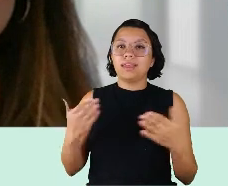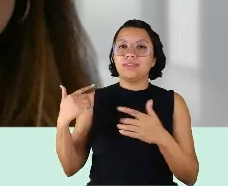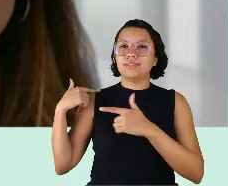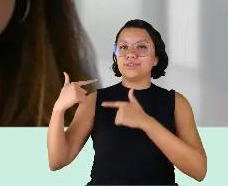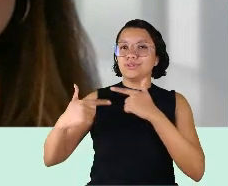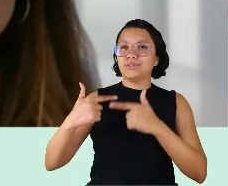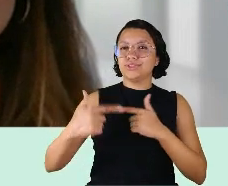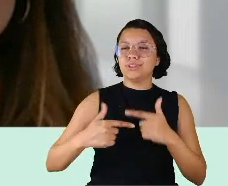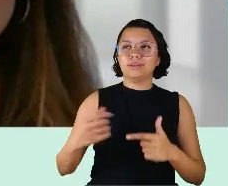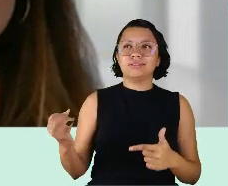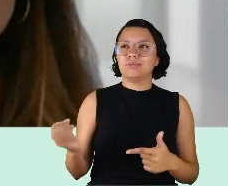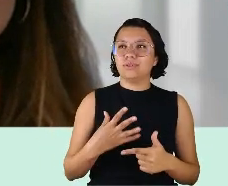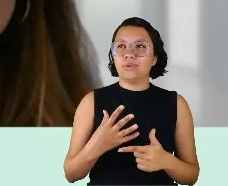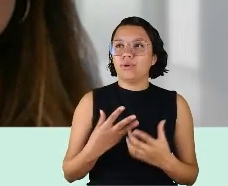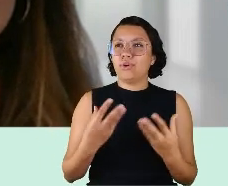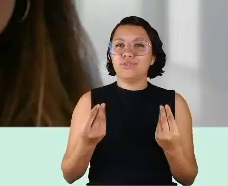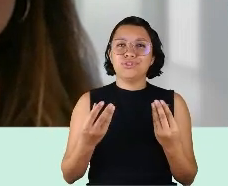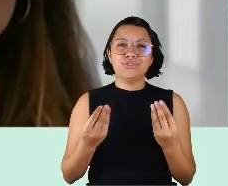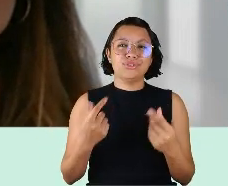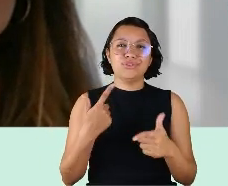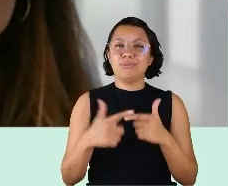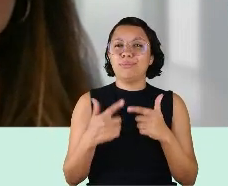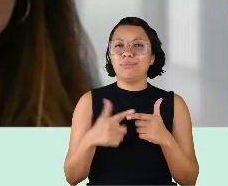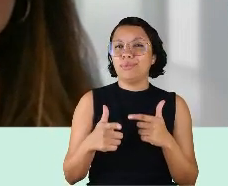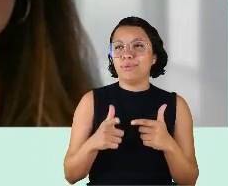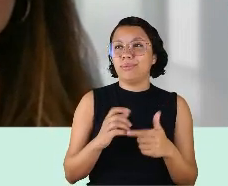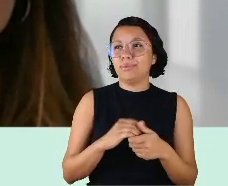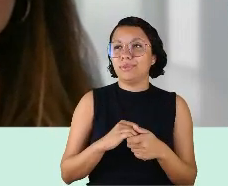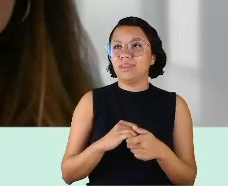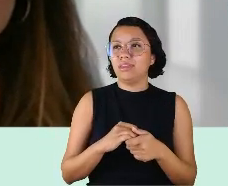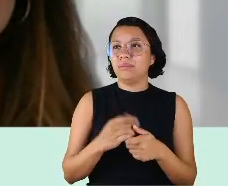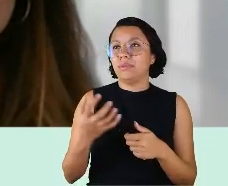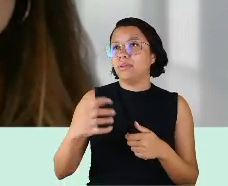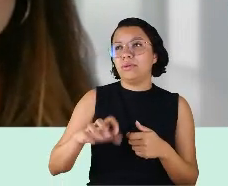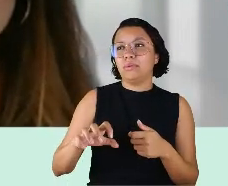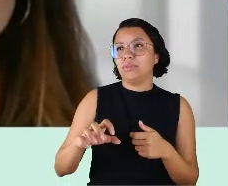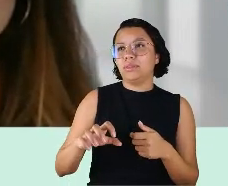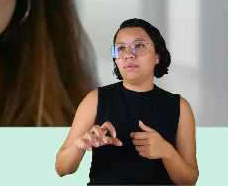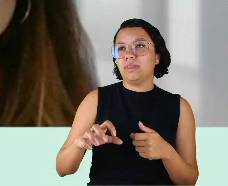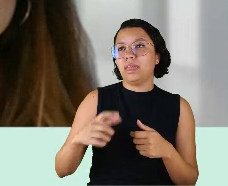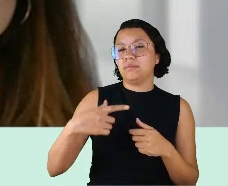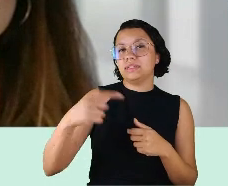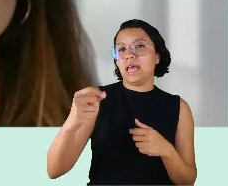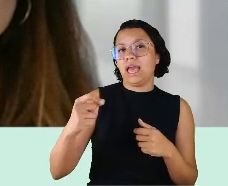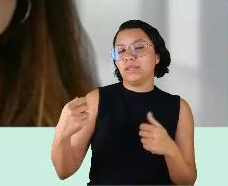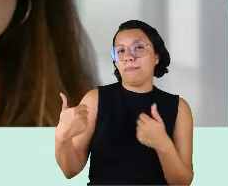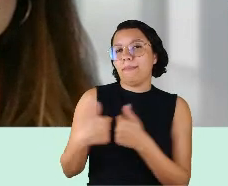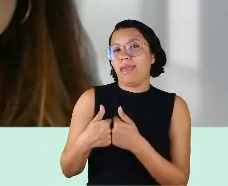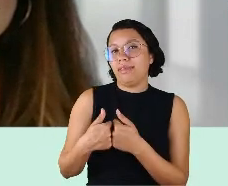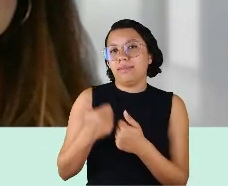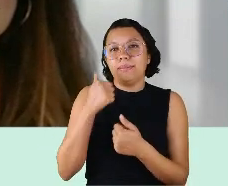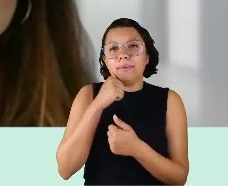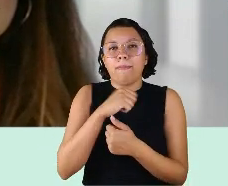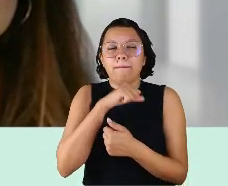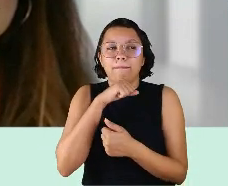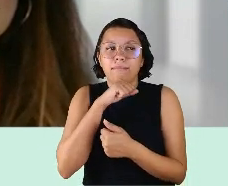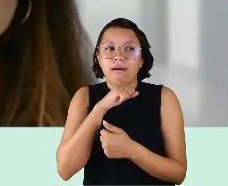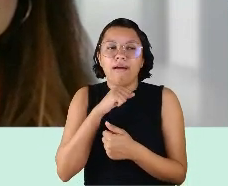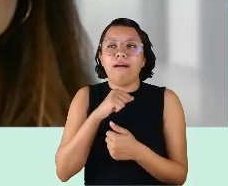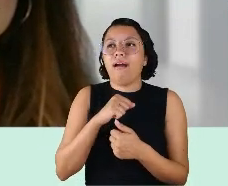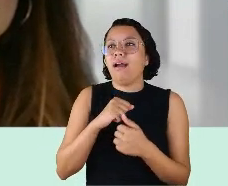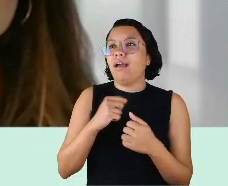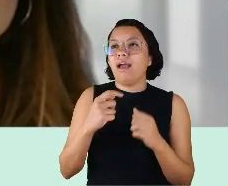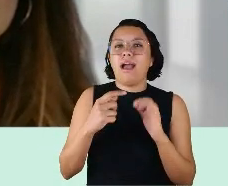essa geração nova aqui está cheia de problemas, não quero sair de perto da minha mãe, não quero sair do quê. A pandemia mostrou todos